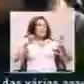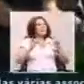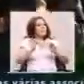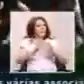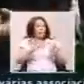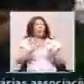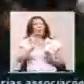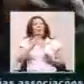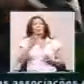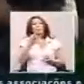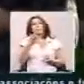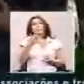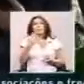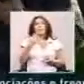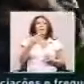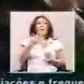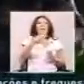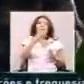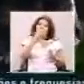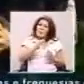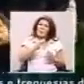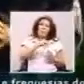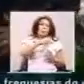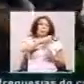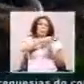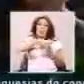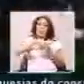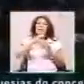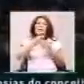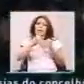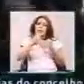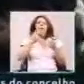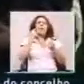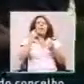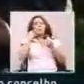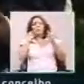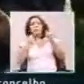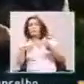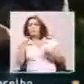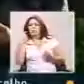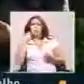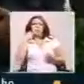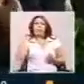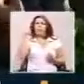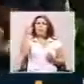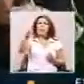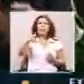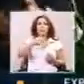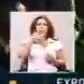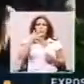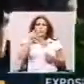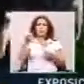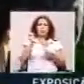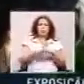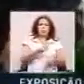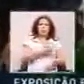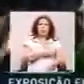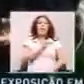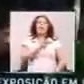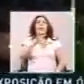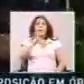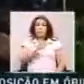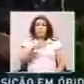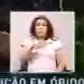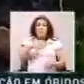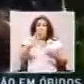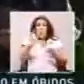para além das situações que naturalmente serão mais esporádicas de abusos, em que são mesmo casos de